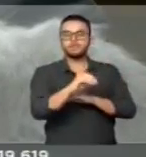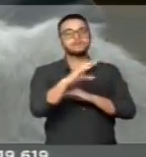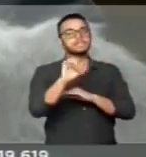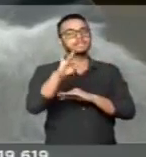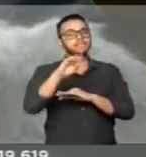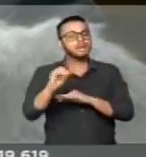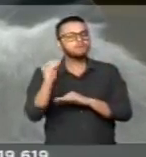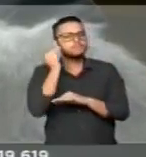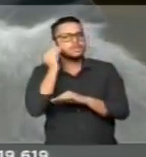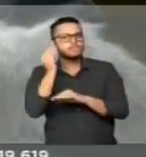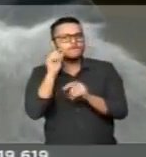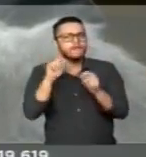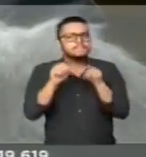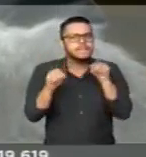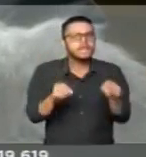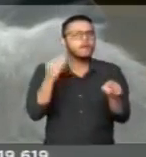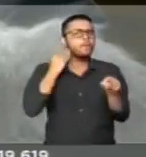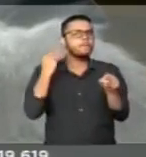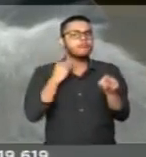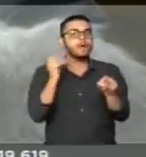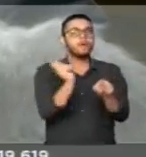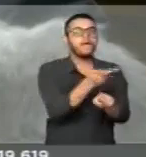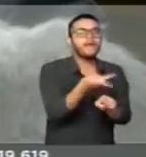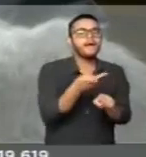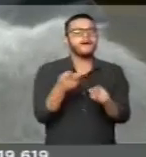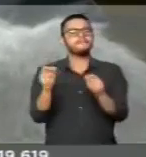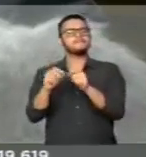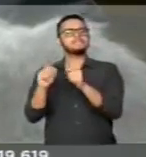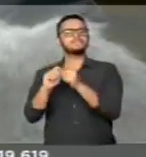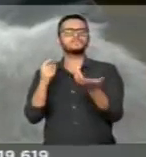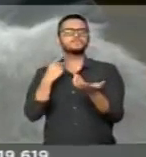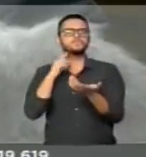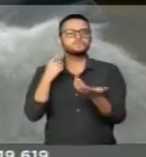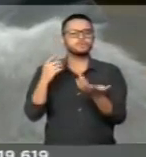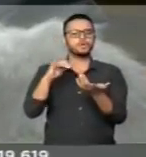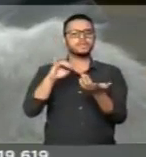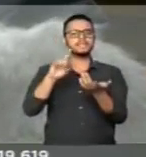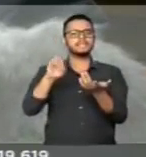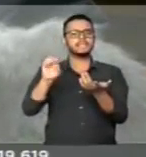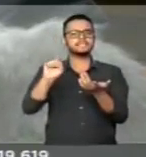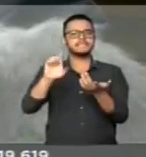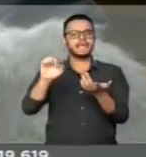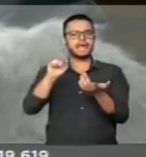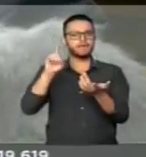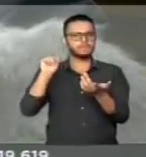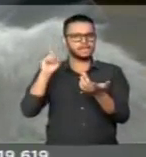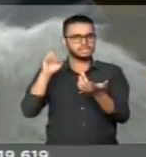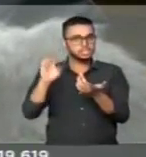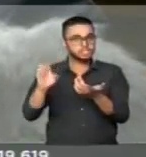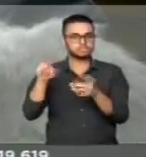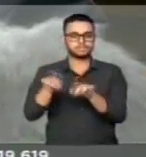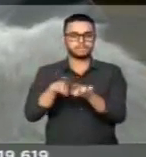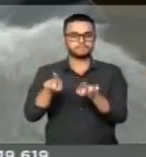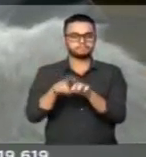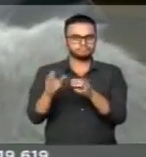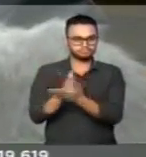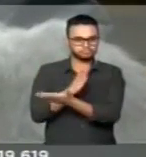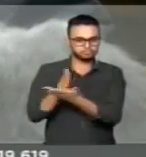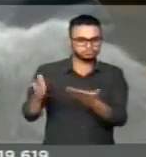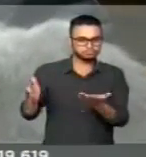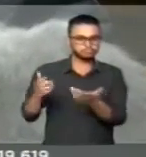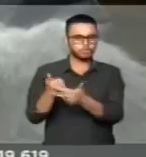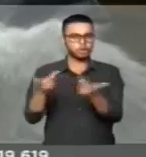erro, agindo com deslealdade processual e lançando mão de proceder temerário e, sobretudo, abdicando sem qualquer fundamento